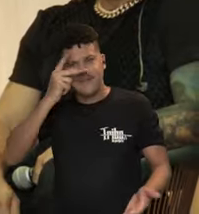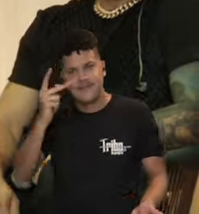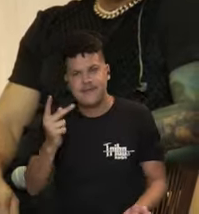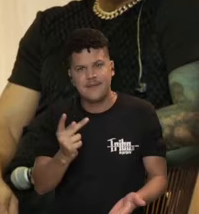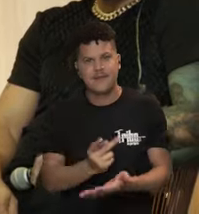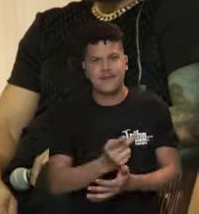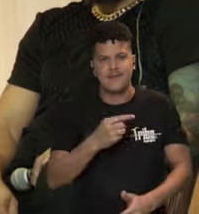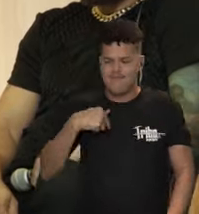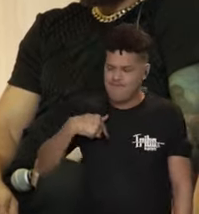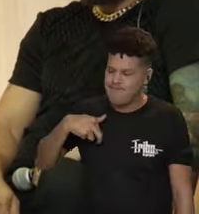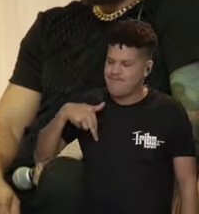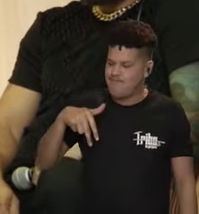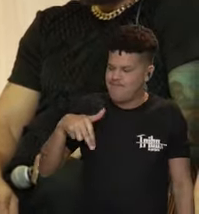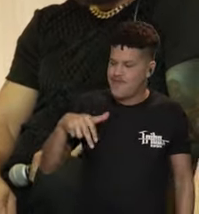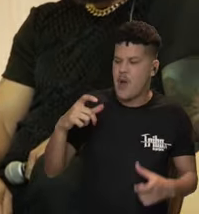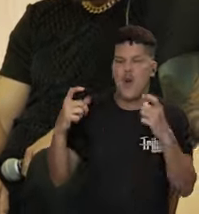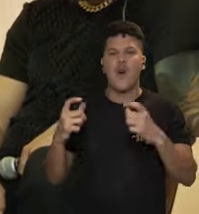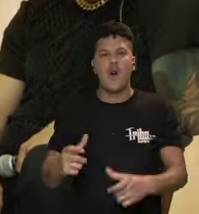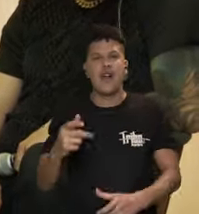tropecei